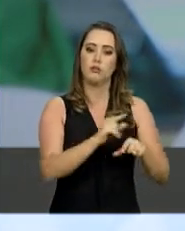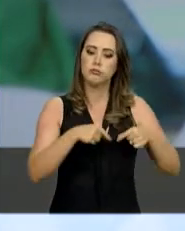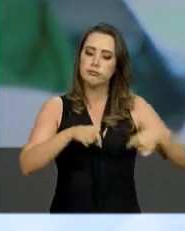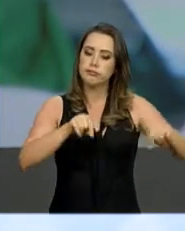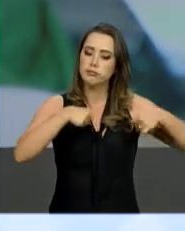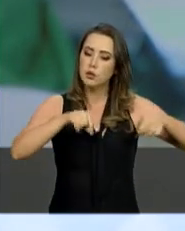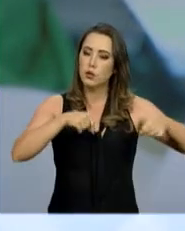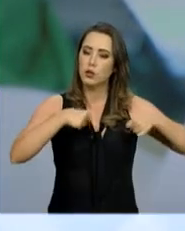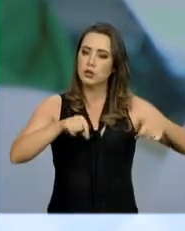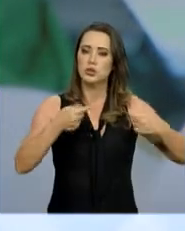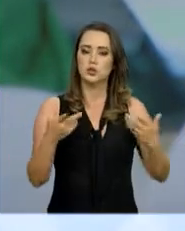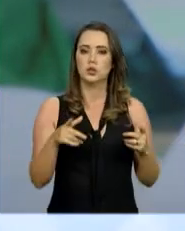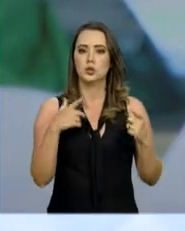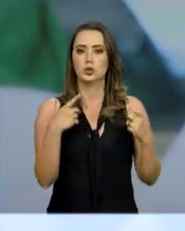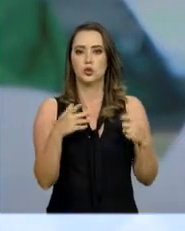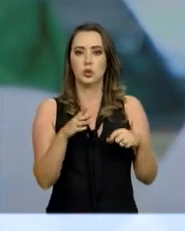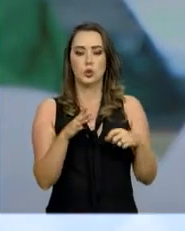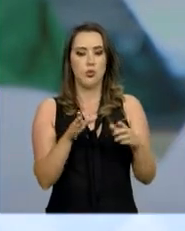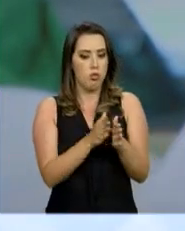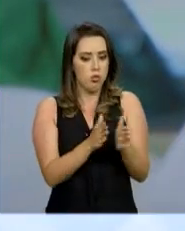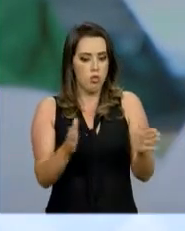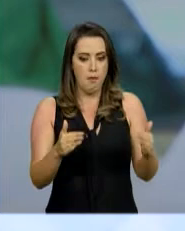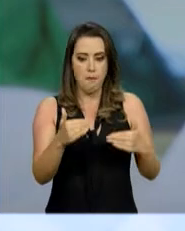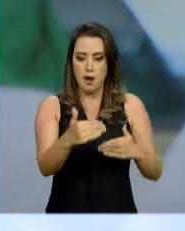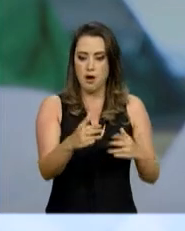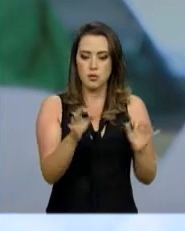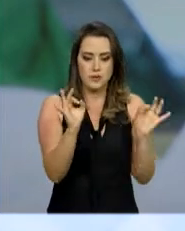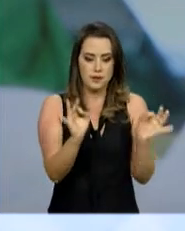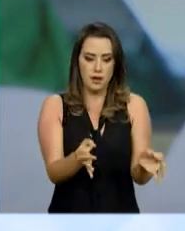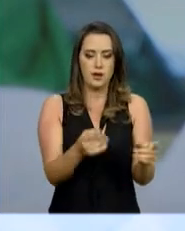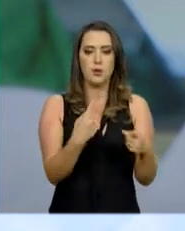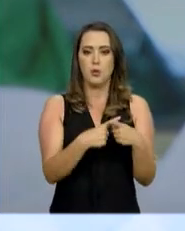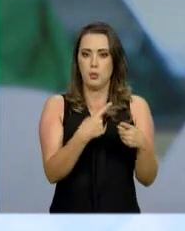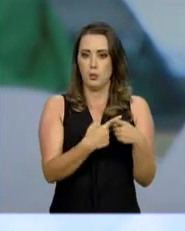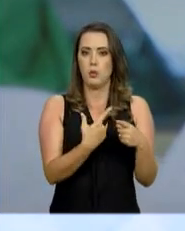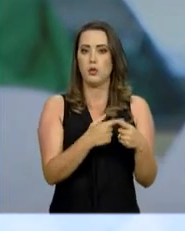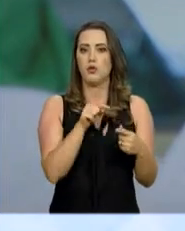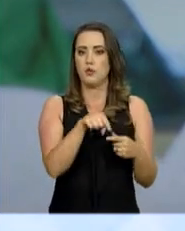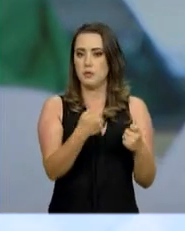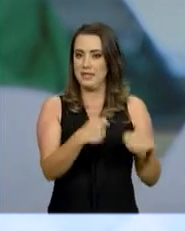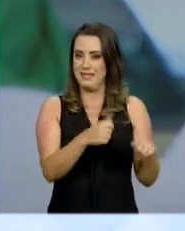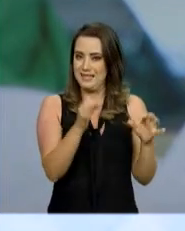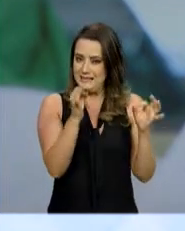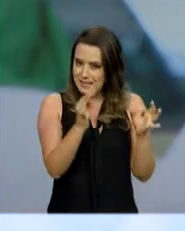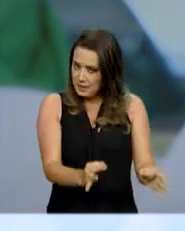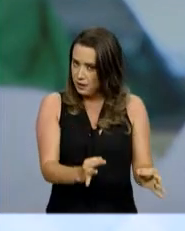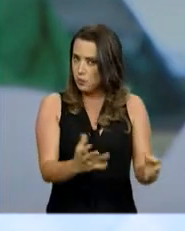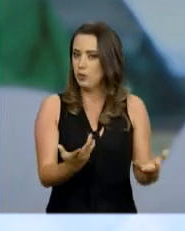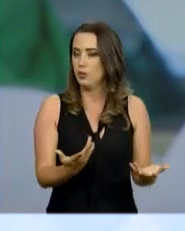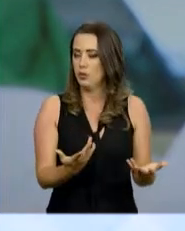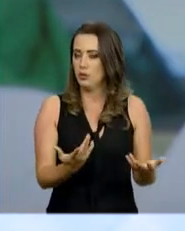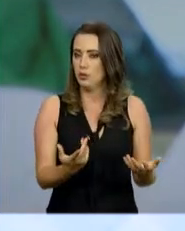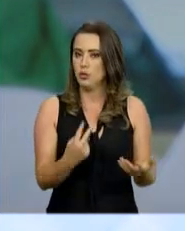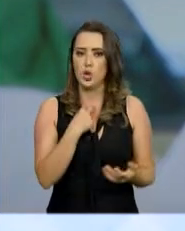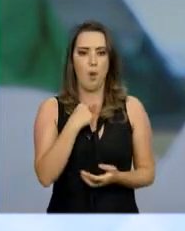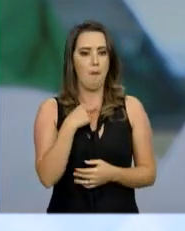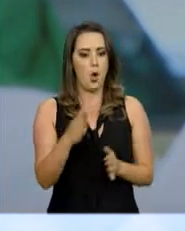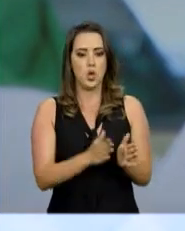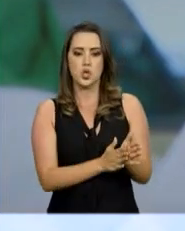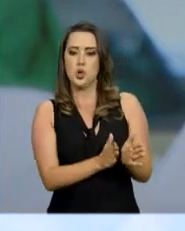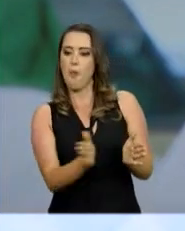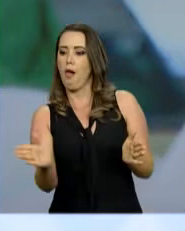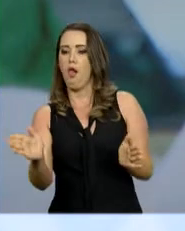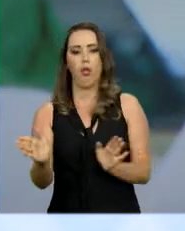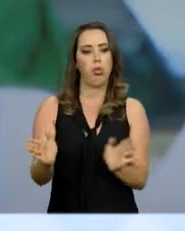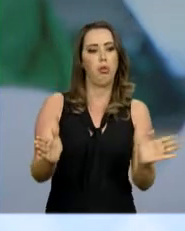corta o tecido nos tamanhos certinho, que dá a medida correta, porque a bandeira de lá tem que ter uma medida exata. Entendeu? Ela não pode ter